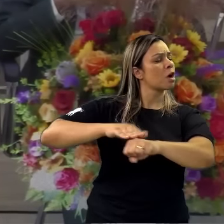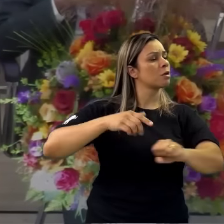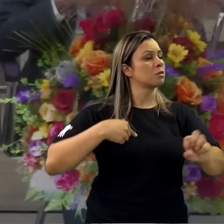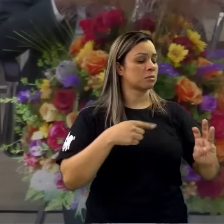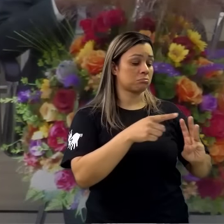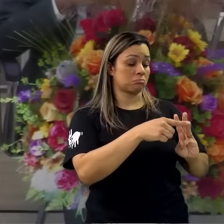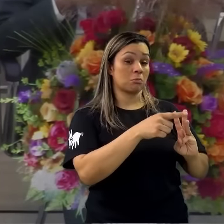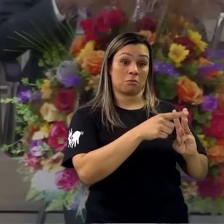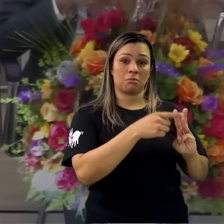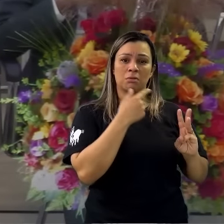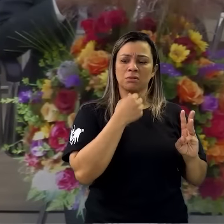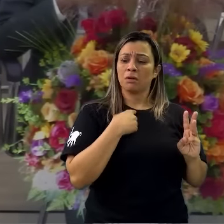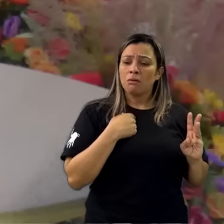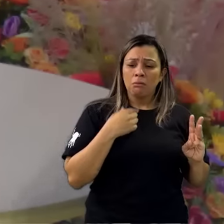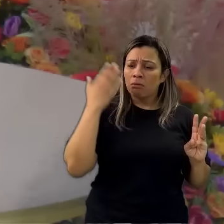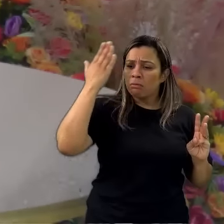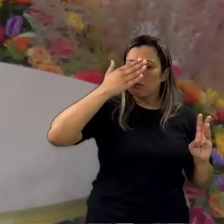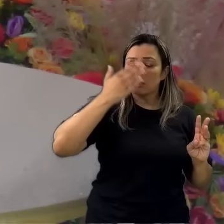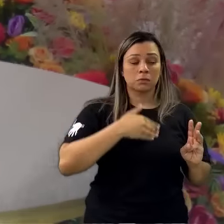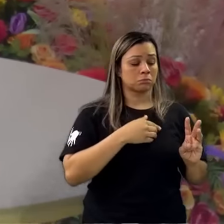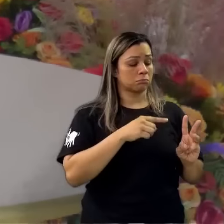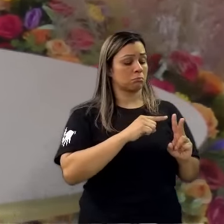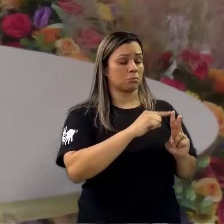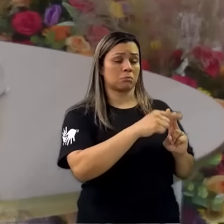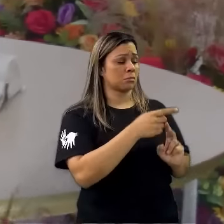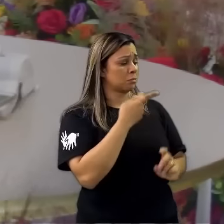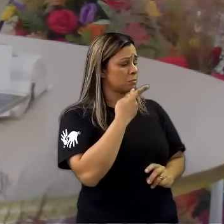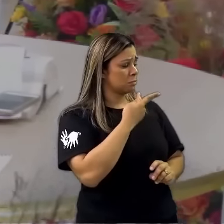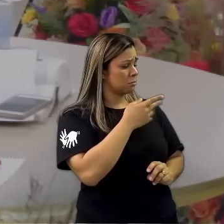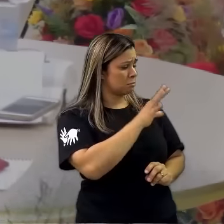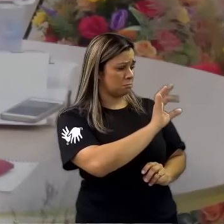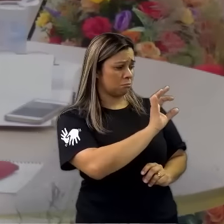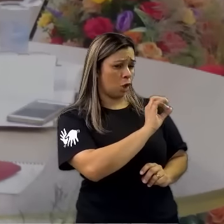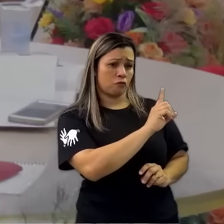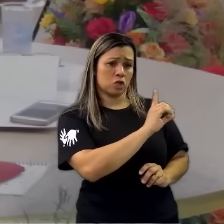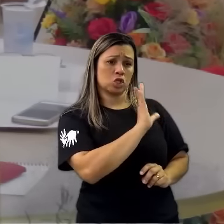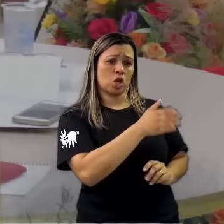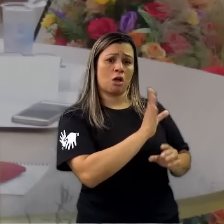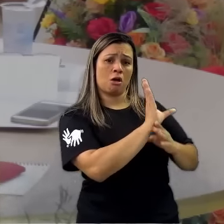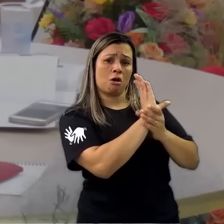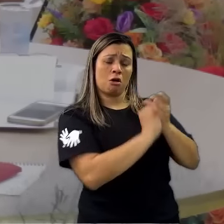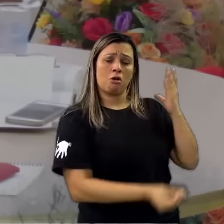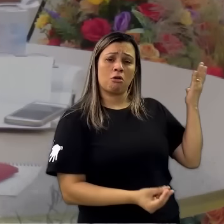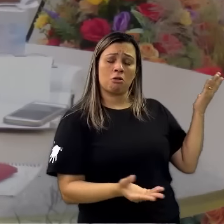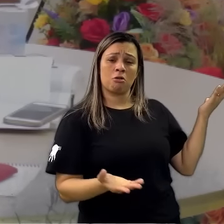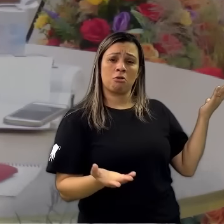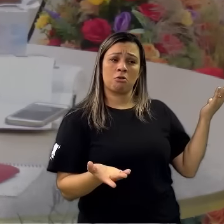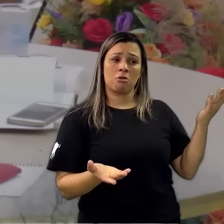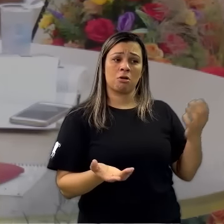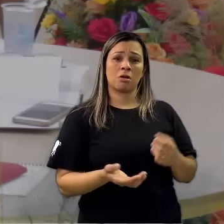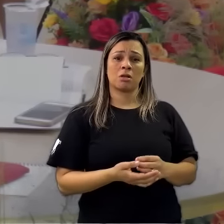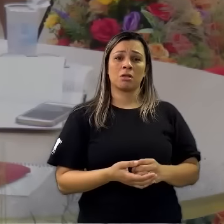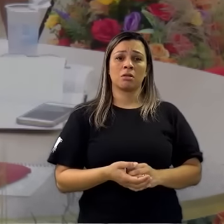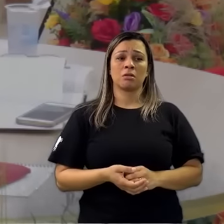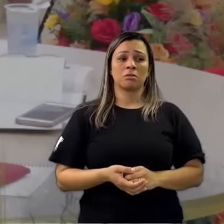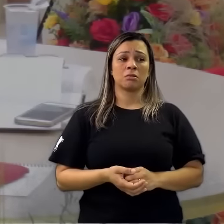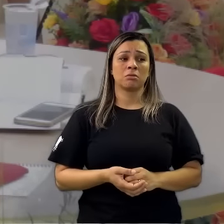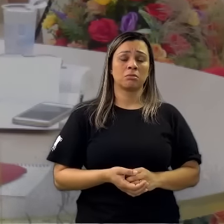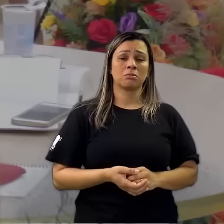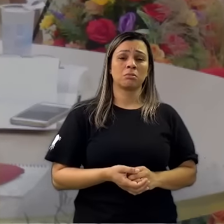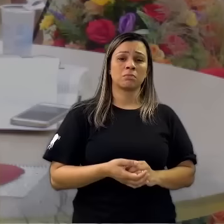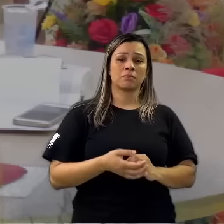tinha vindo embora eu vou contar outra com todas a gente saiu também não vi não foi depois que você veio embora diante do testemunho dos dois o João Marcos disse mas eu